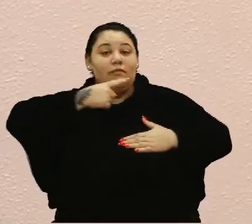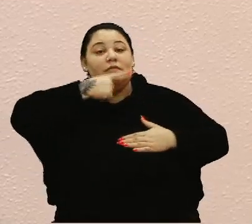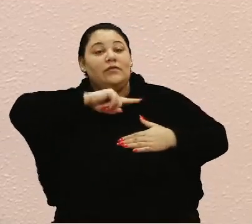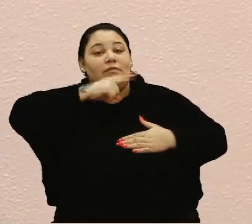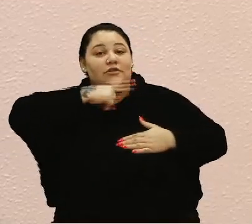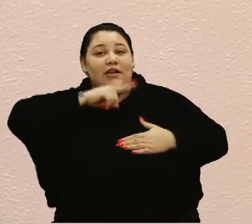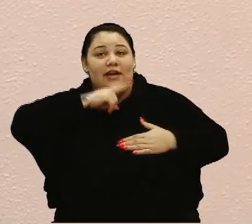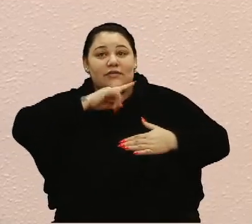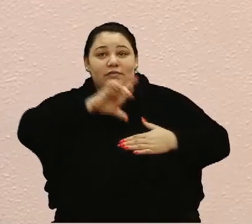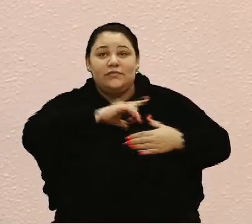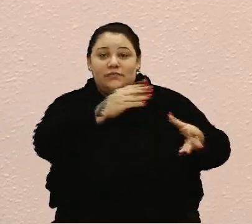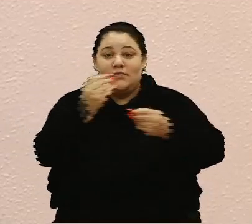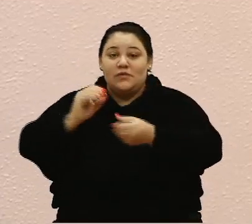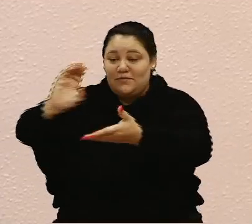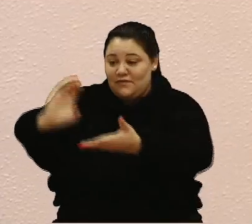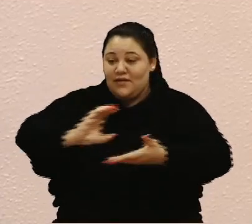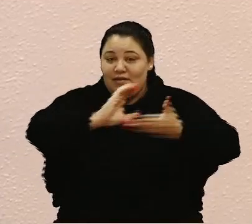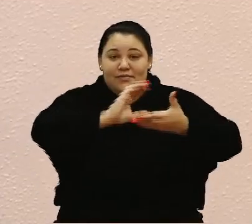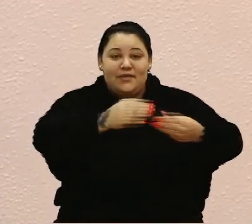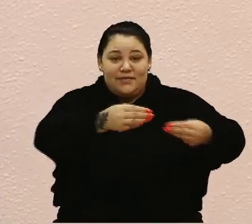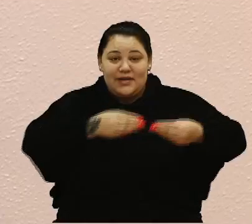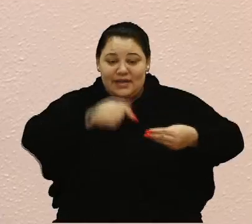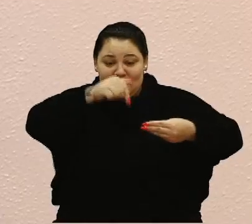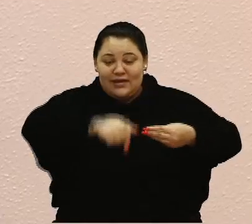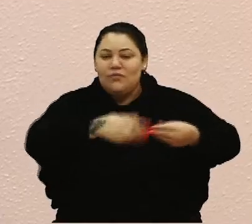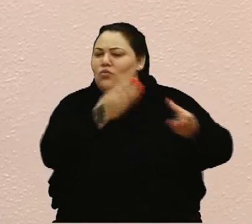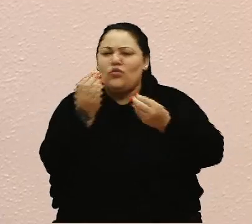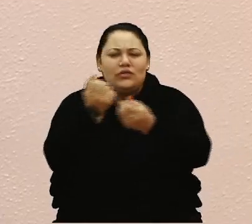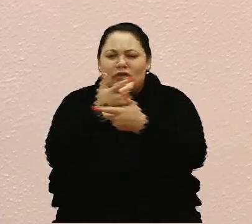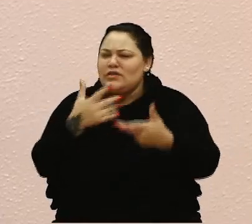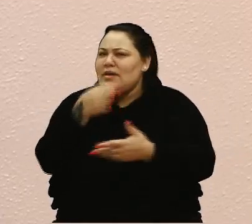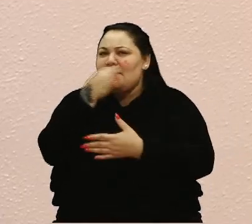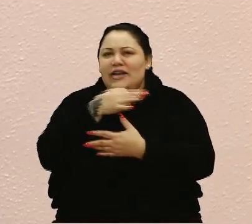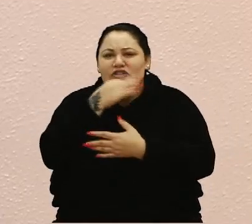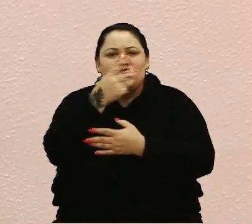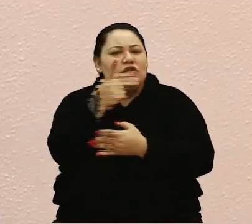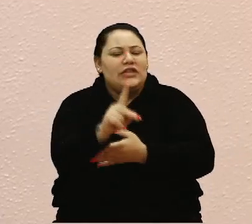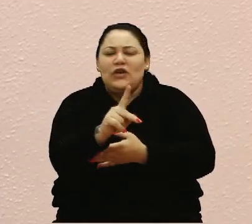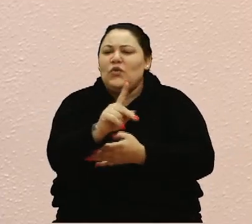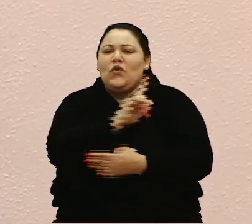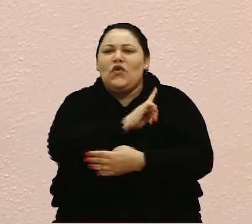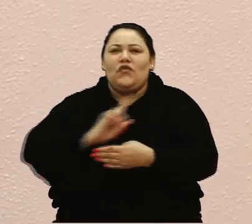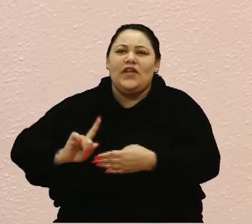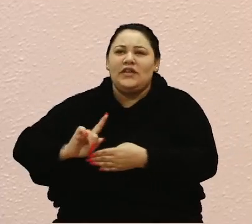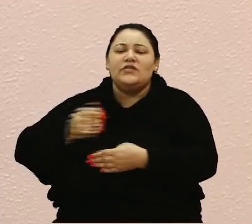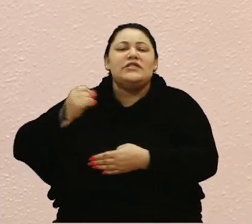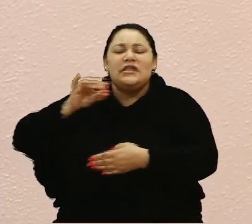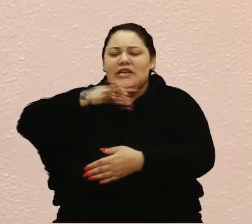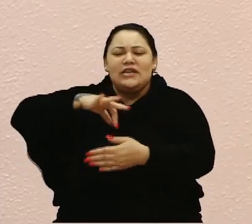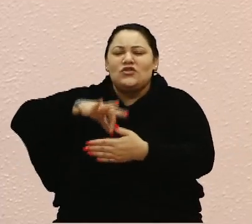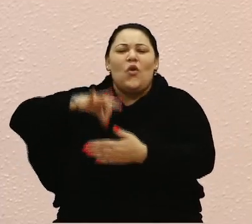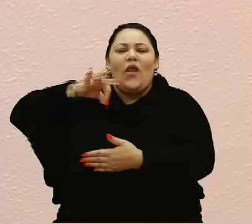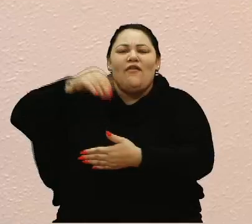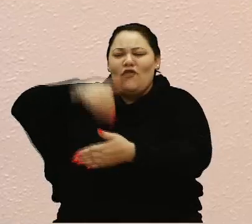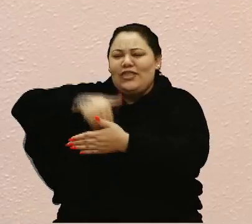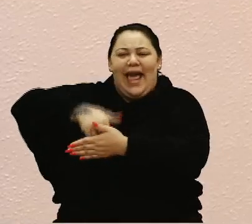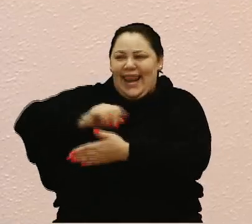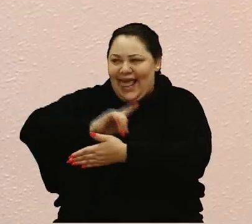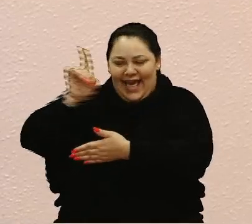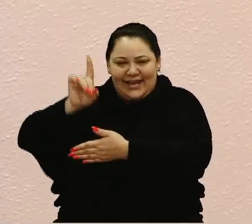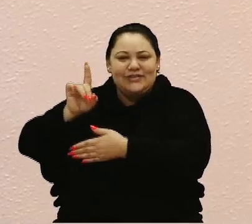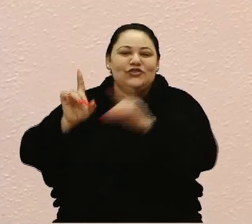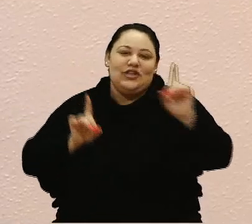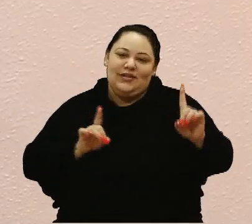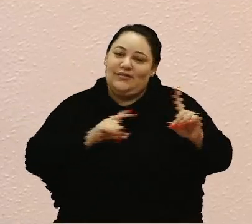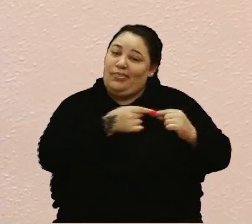bastante emenda, pode trazer bastante coisa para Caxias se um governo de direita for eleito lá, que não deu certo isso no último governo